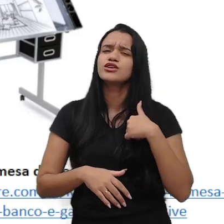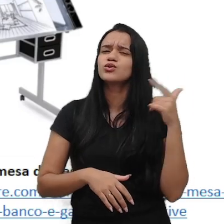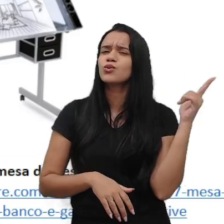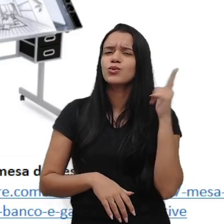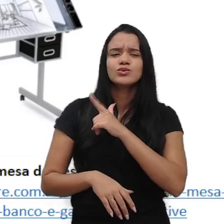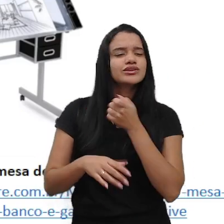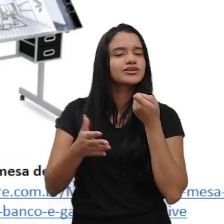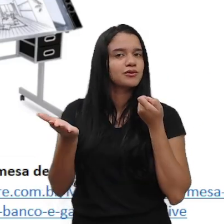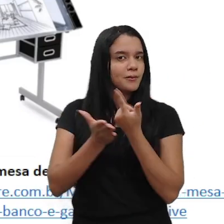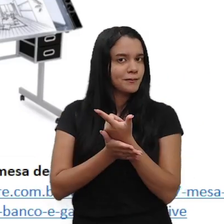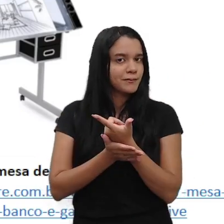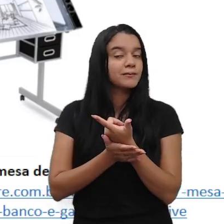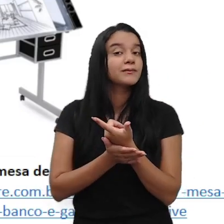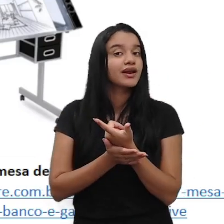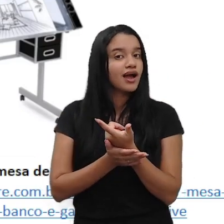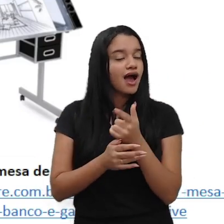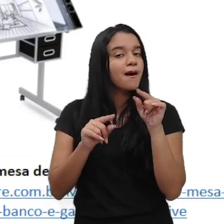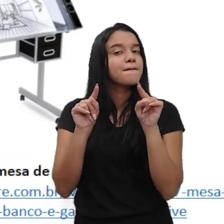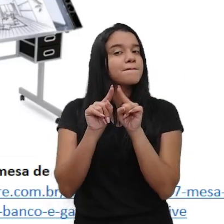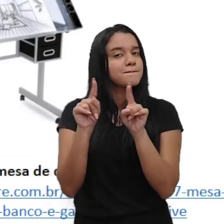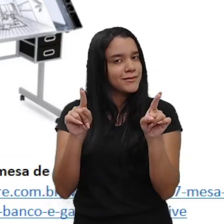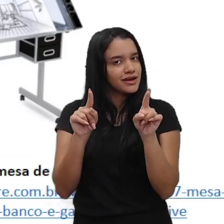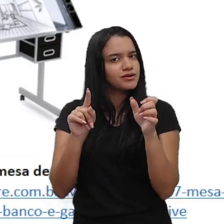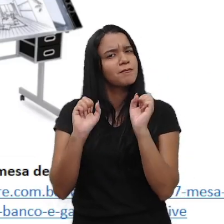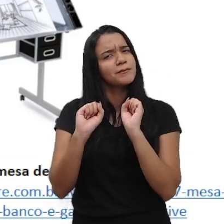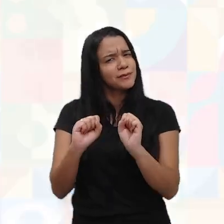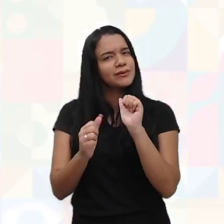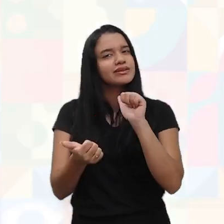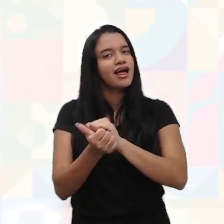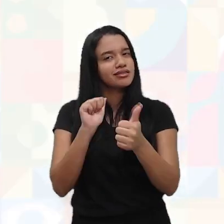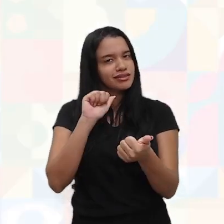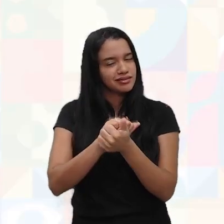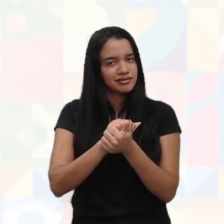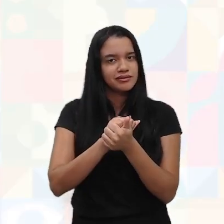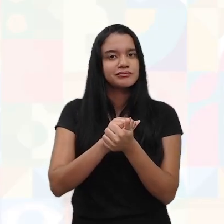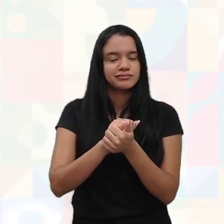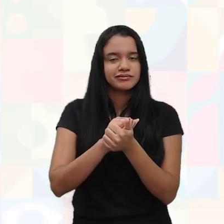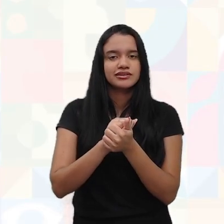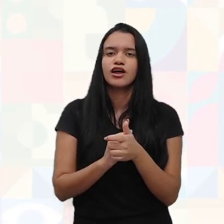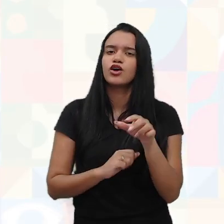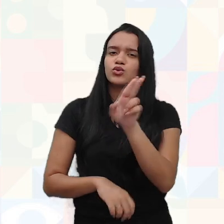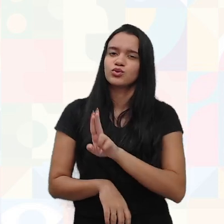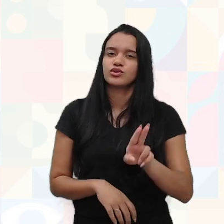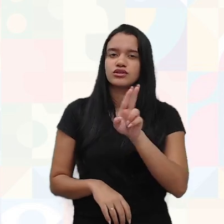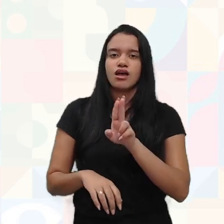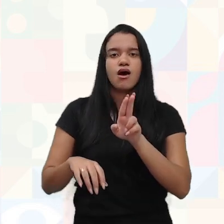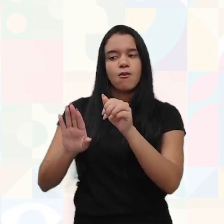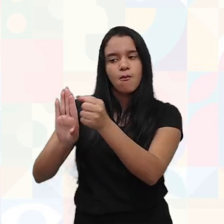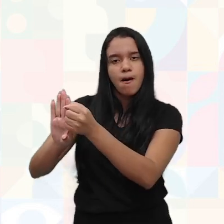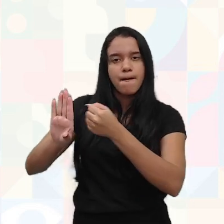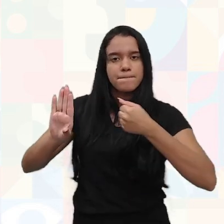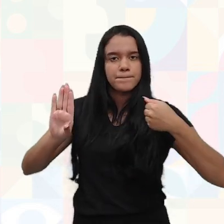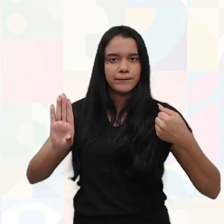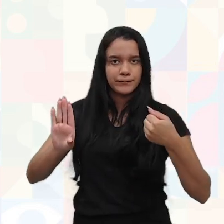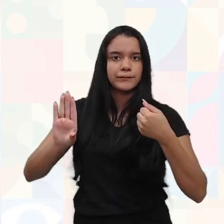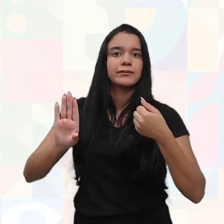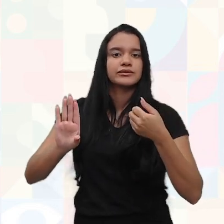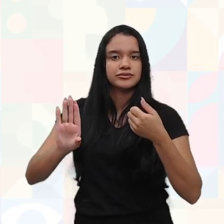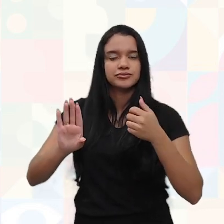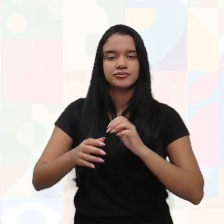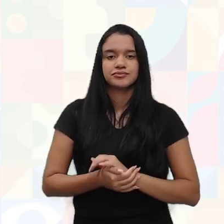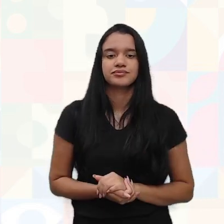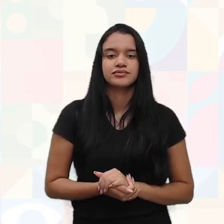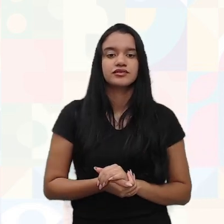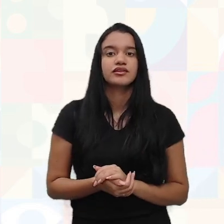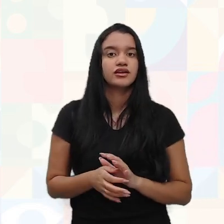comprar a prancheta, né? Mas você pode adaptar, você pode usar uma porta como prancheta, né? E é